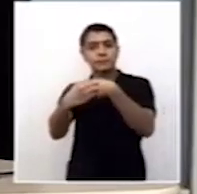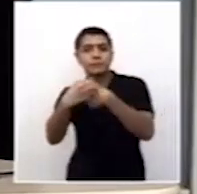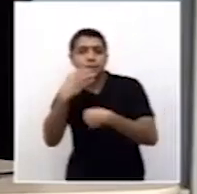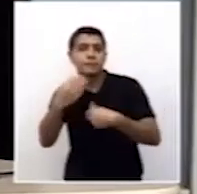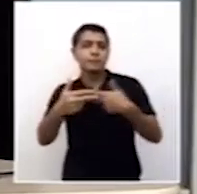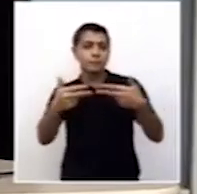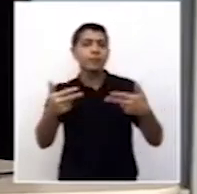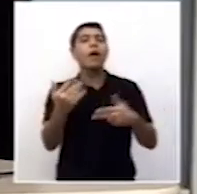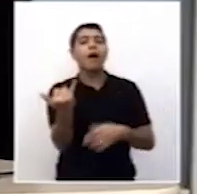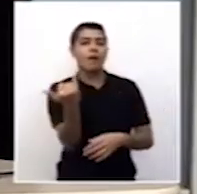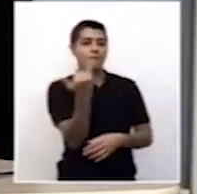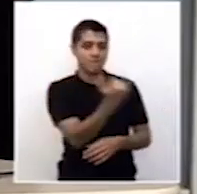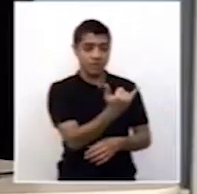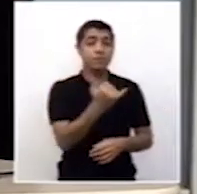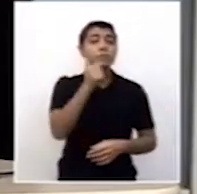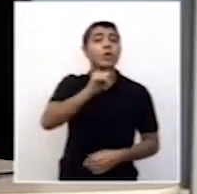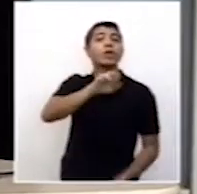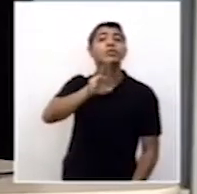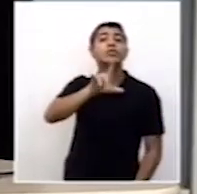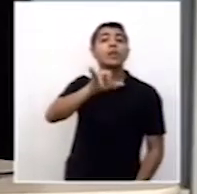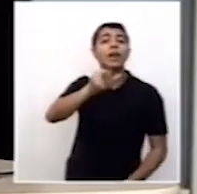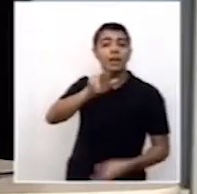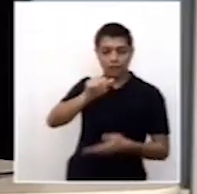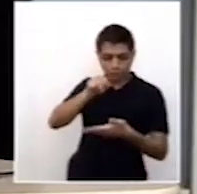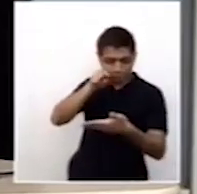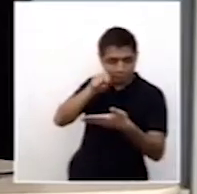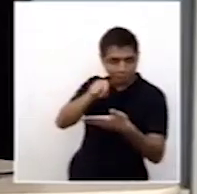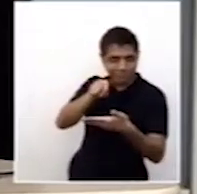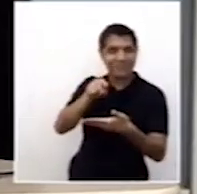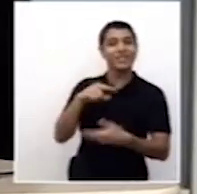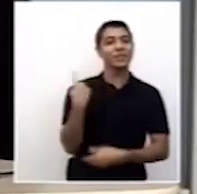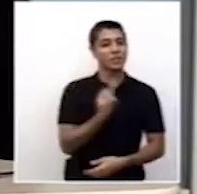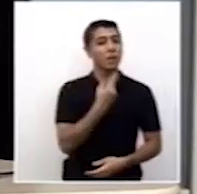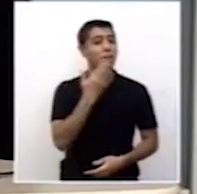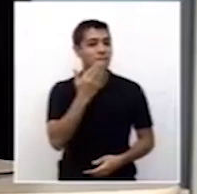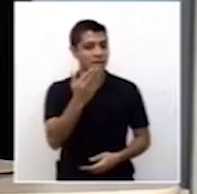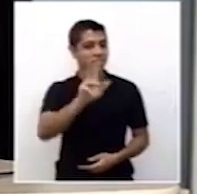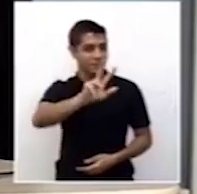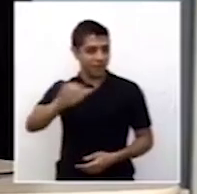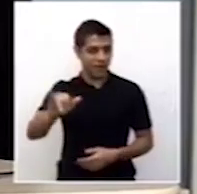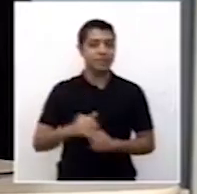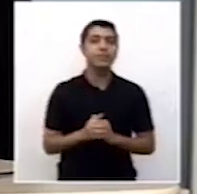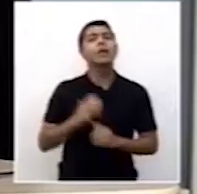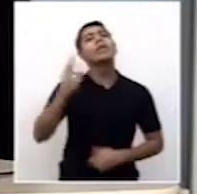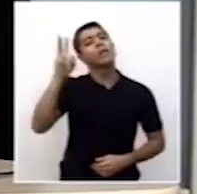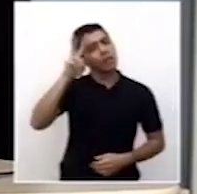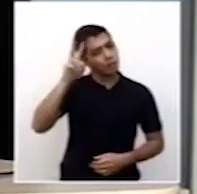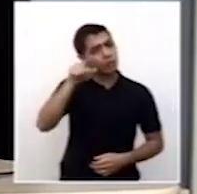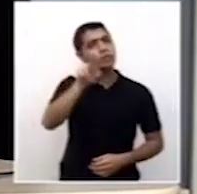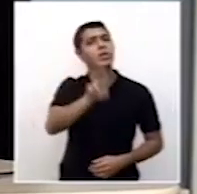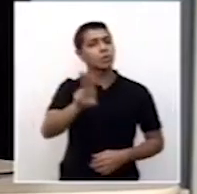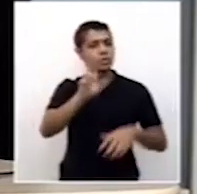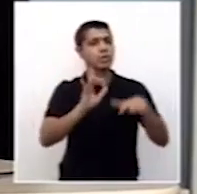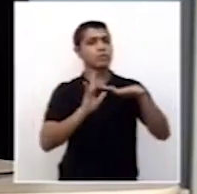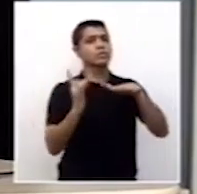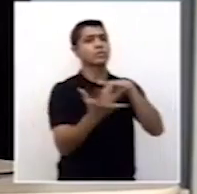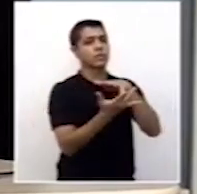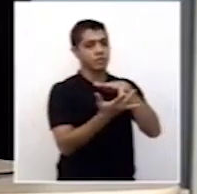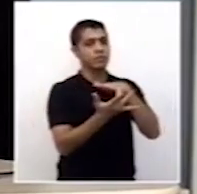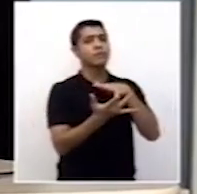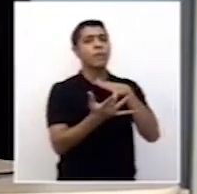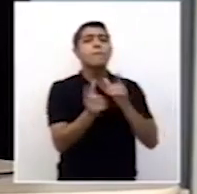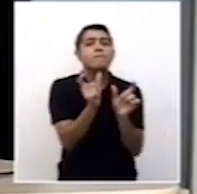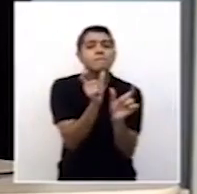assim solicitarmos. Lembre-se, você está numa rede social, use um vocabulário adequado. Não esqueçam que